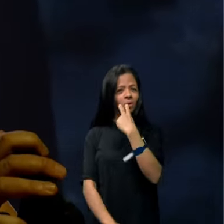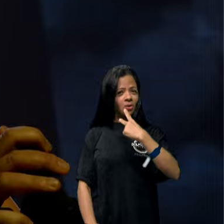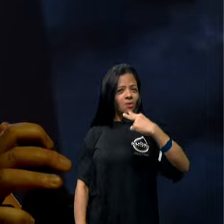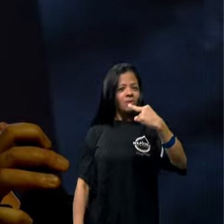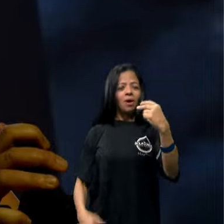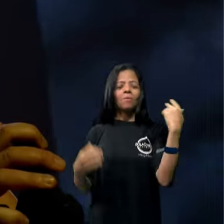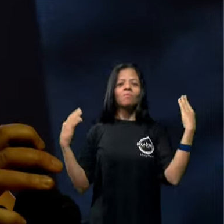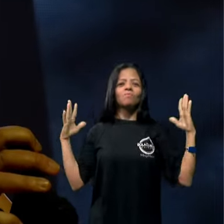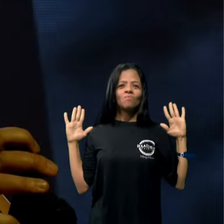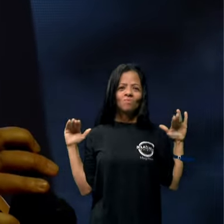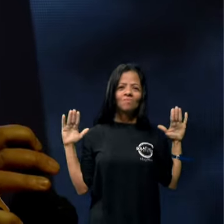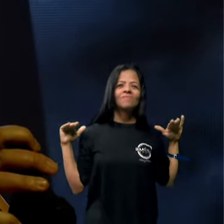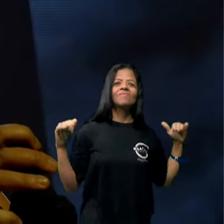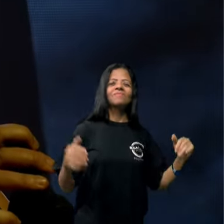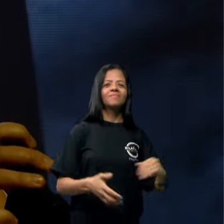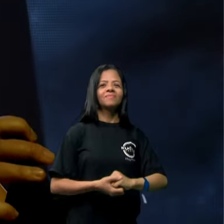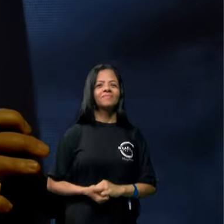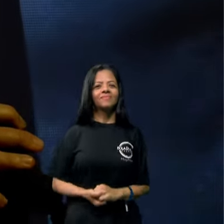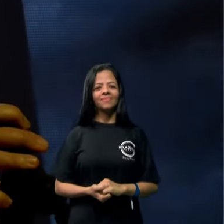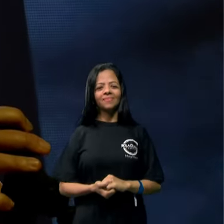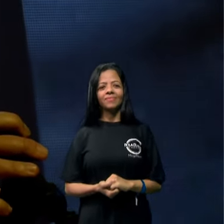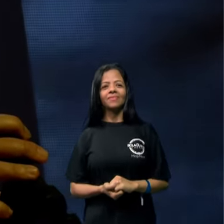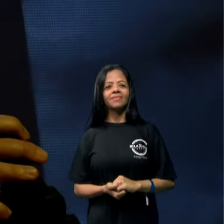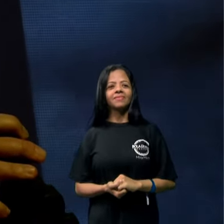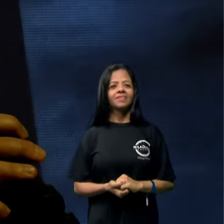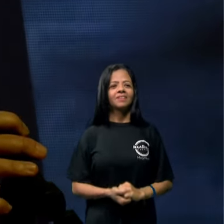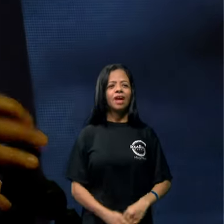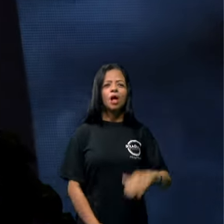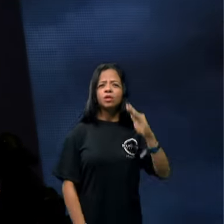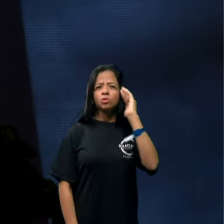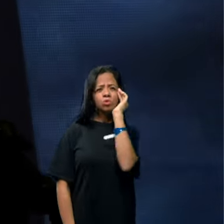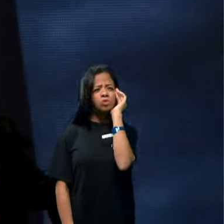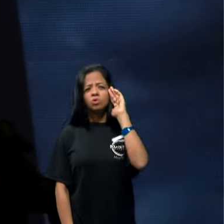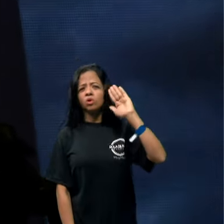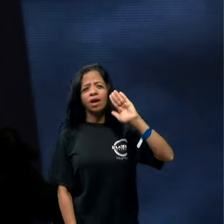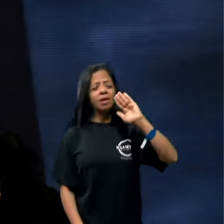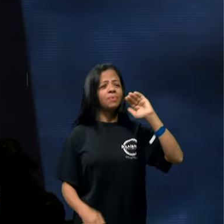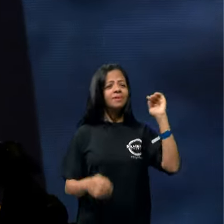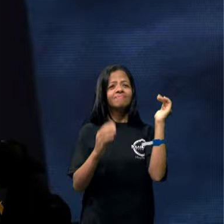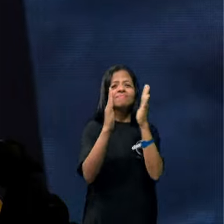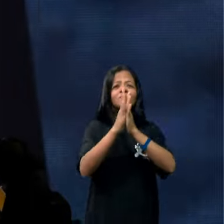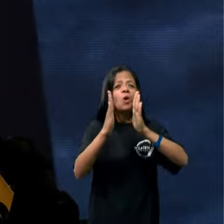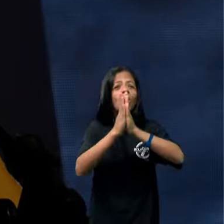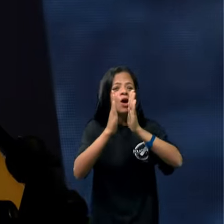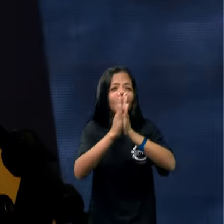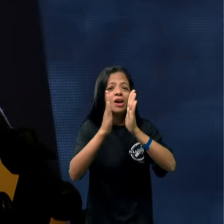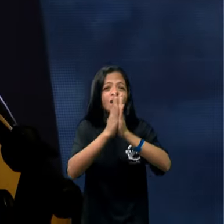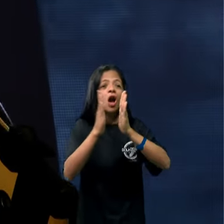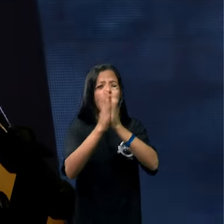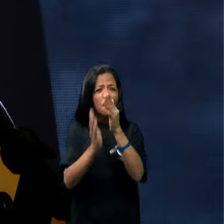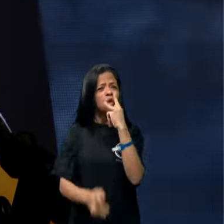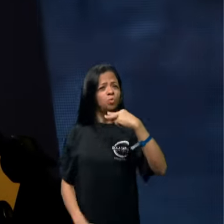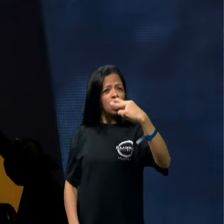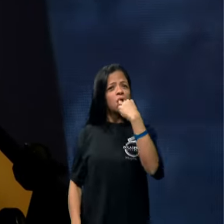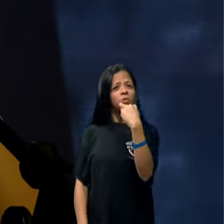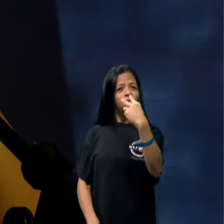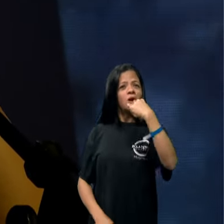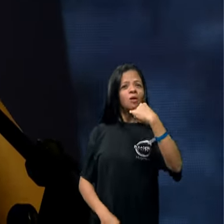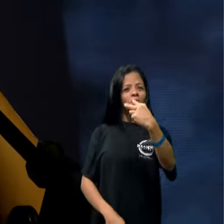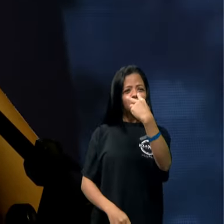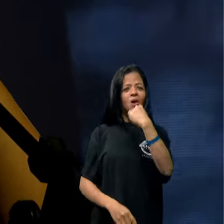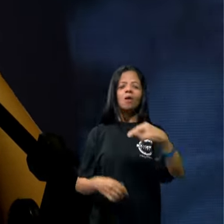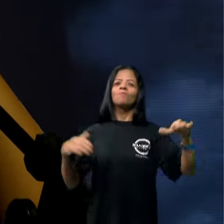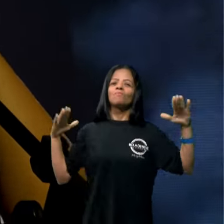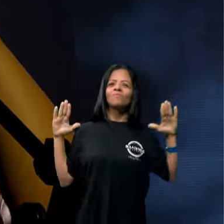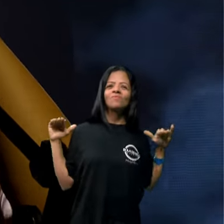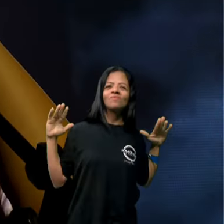Se você não sabe o que falar para Ele, comece a orar em línguas. Quem ora em línguas fala com Deus. Libere um som santo